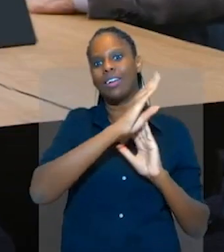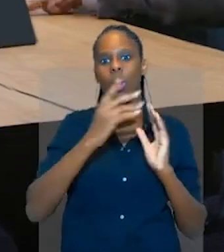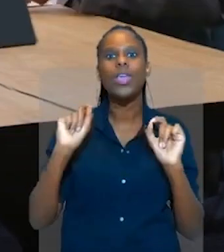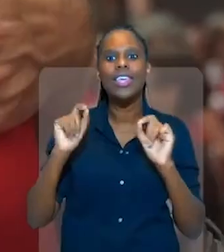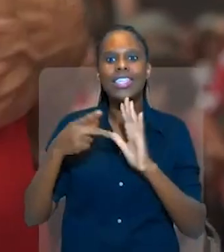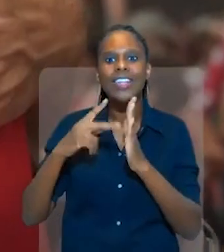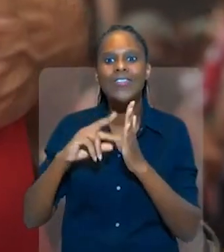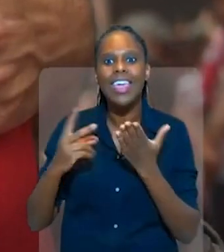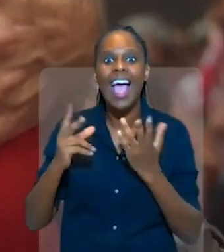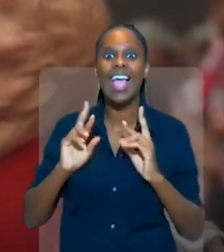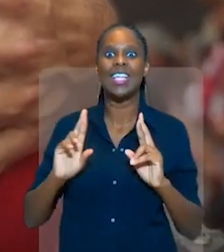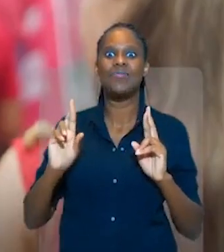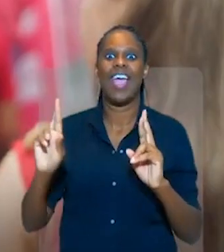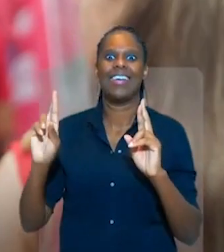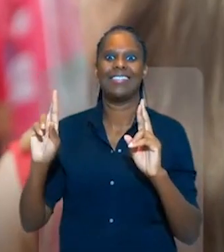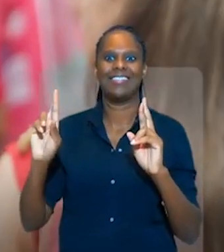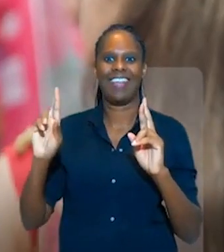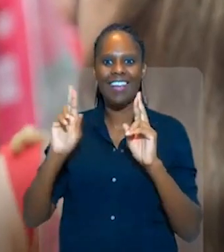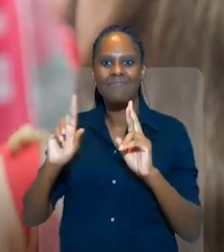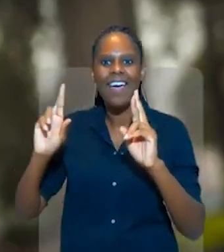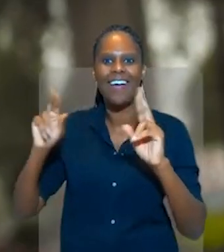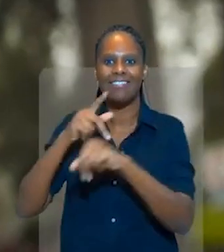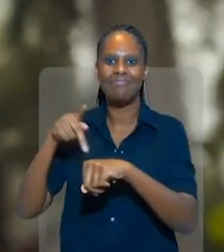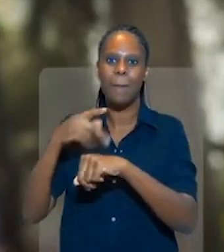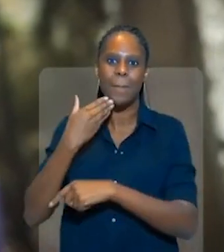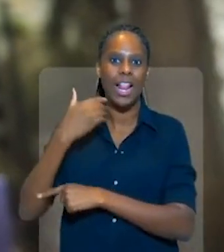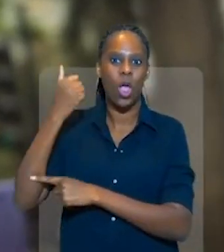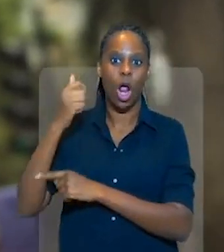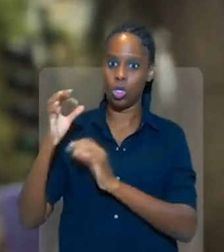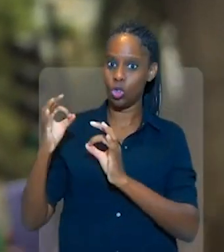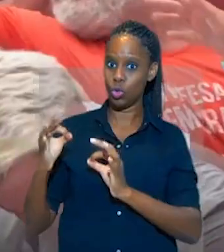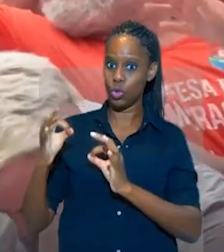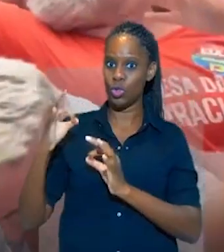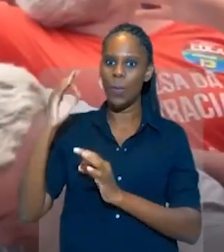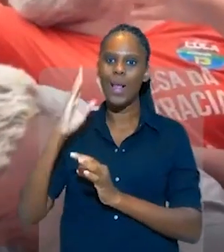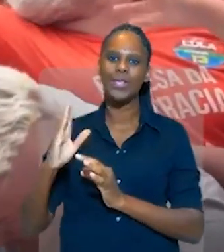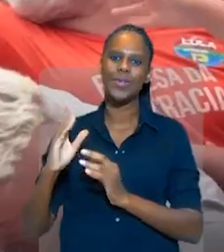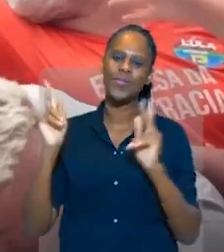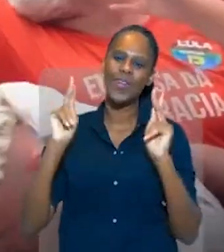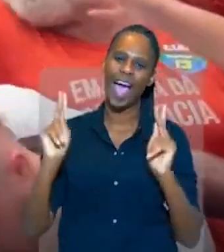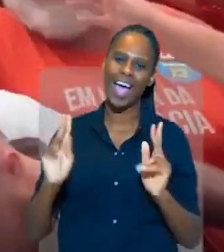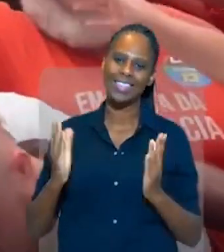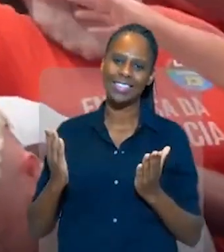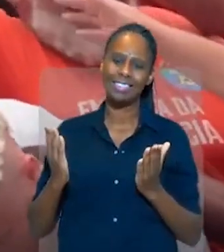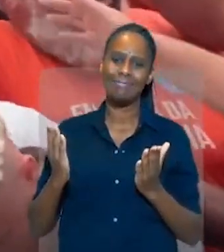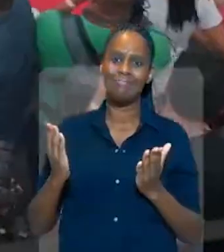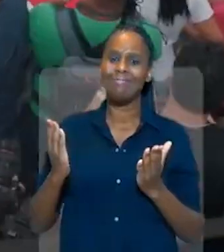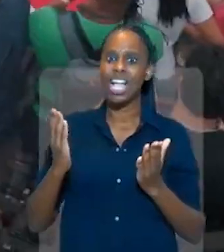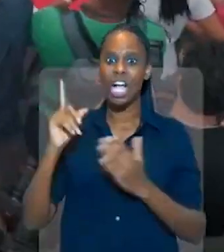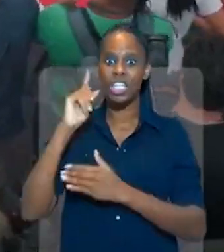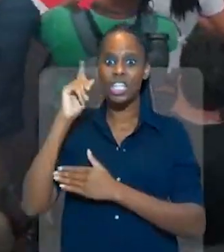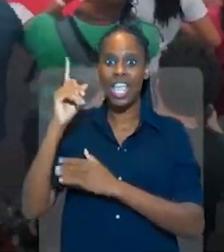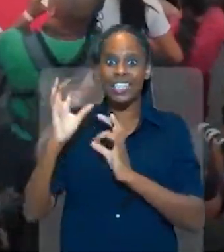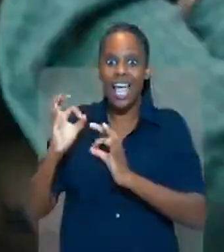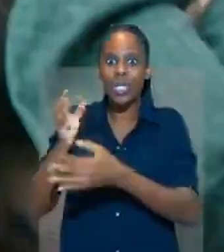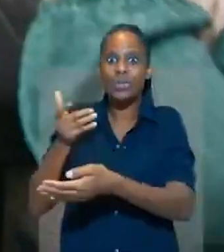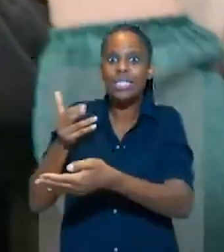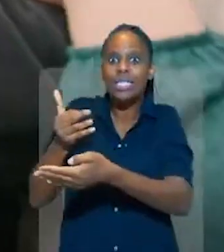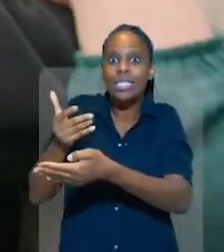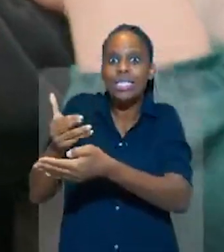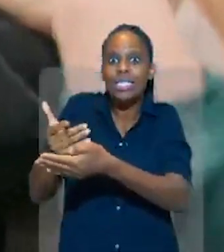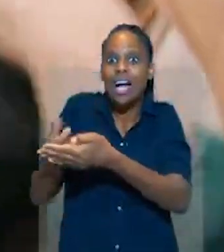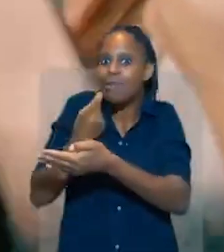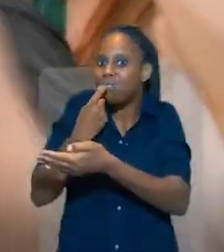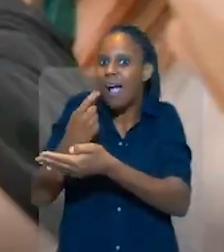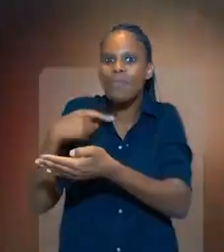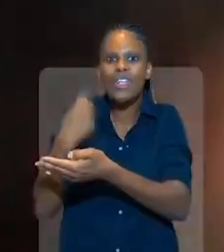é isso? Esperança. Esperança de um país melhor, mais justo. Um Brasil de paz. Falta muito pouco para esse dia chegar.